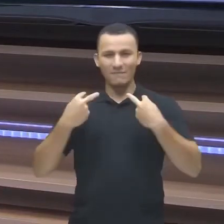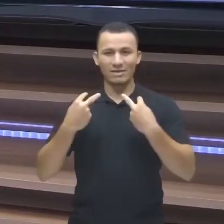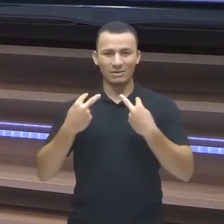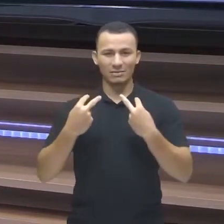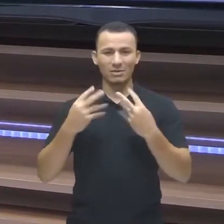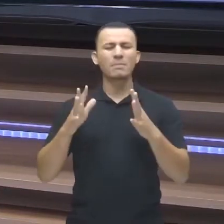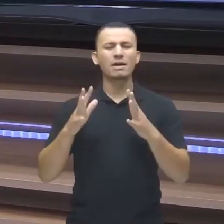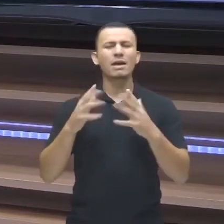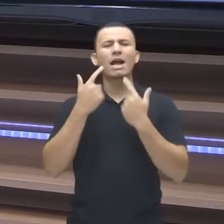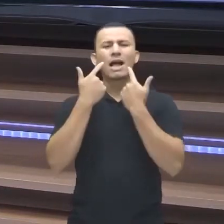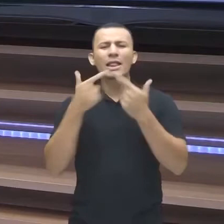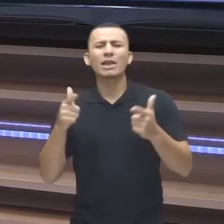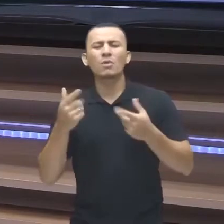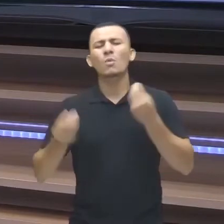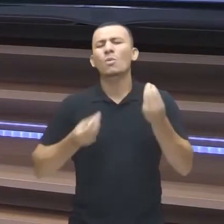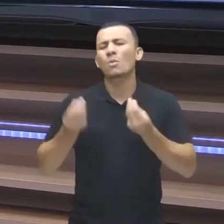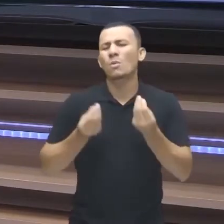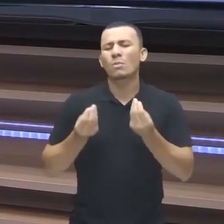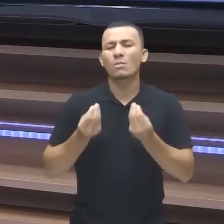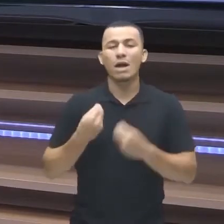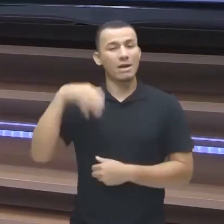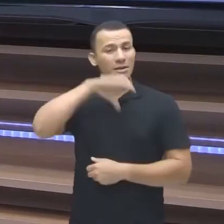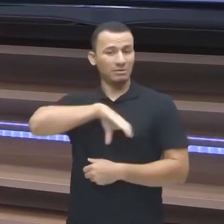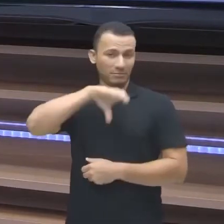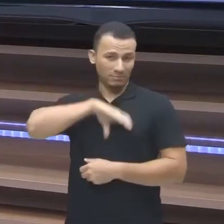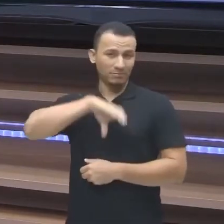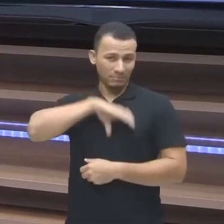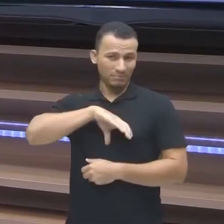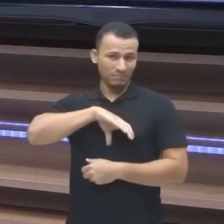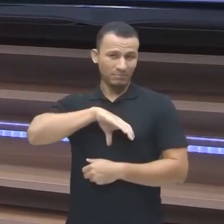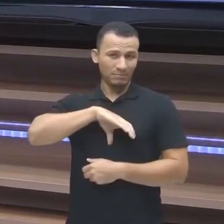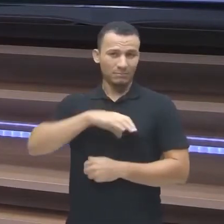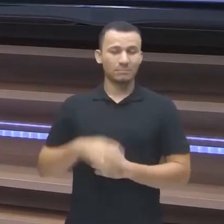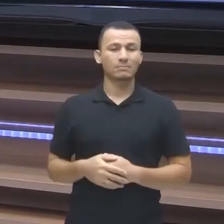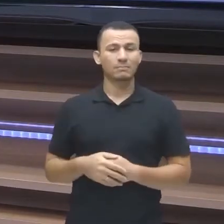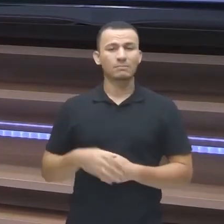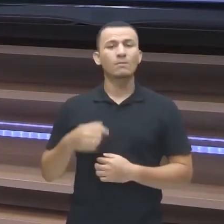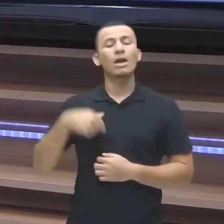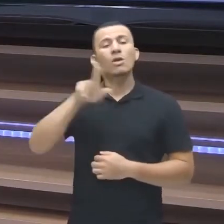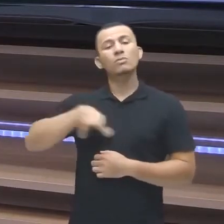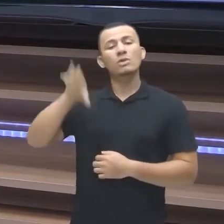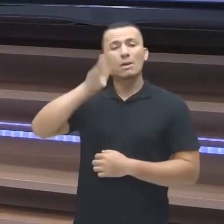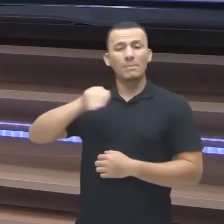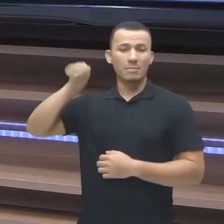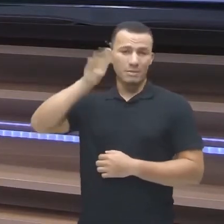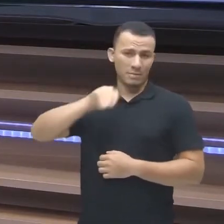portuguesa. Não é verdade? Ah, mas eu estou usando a fala como